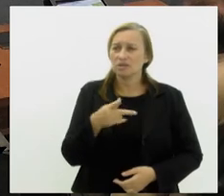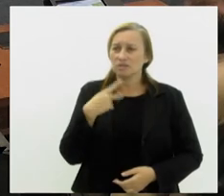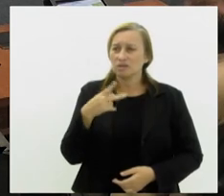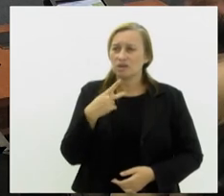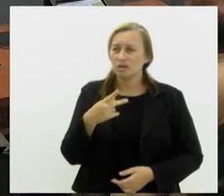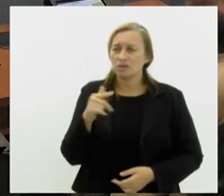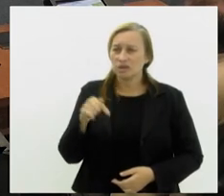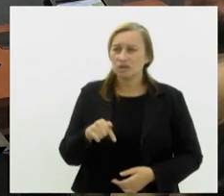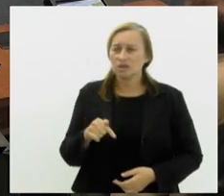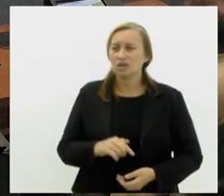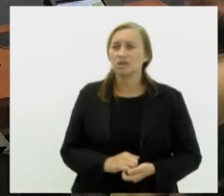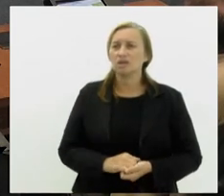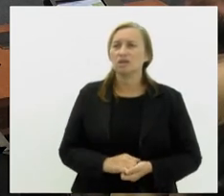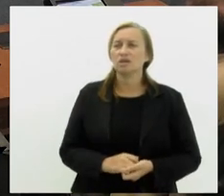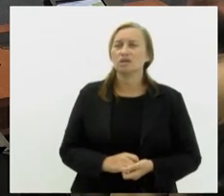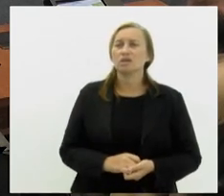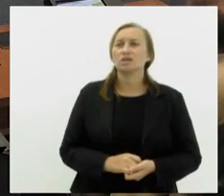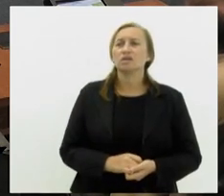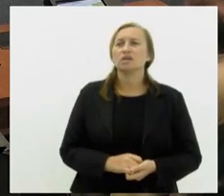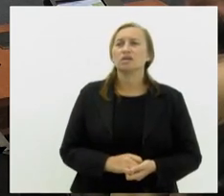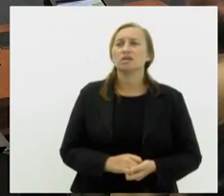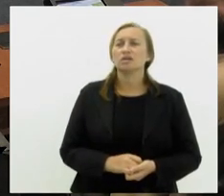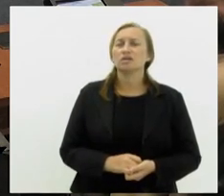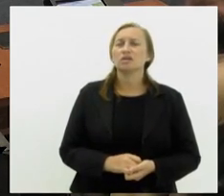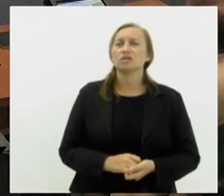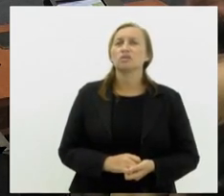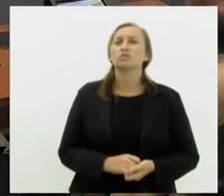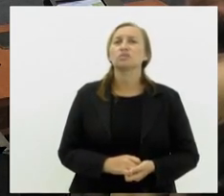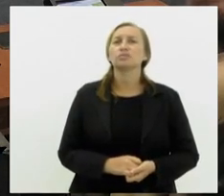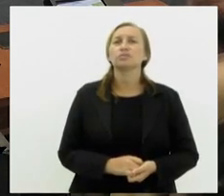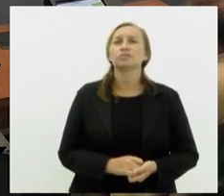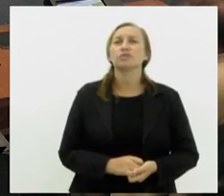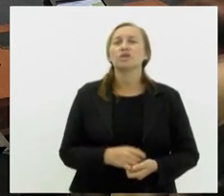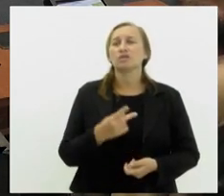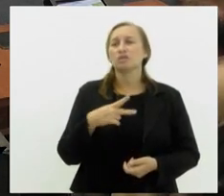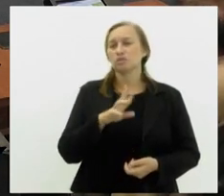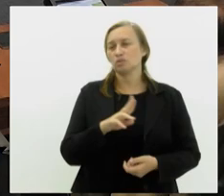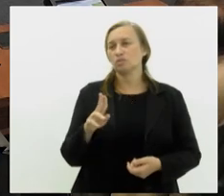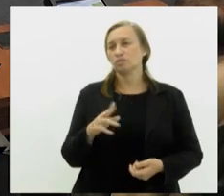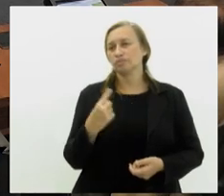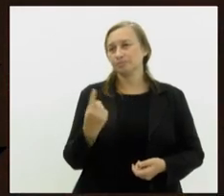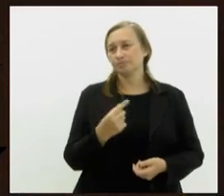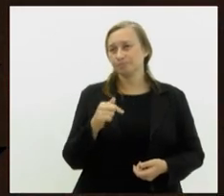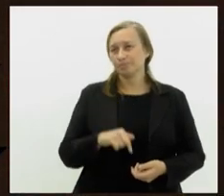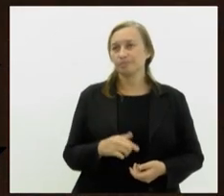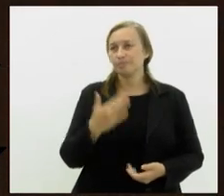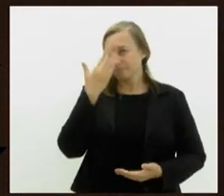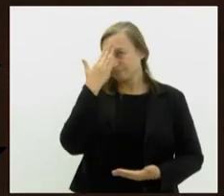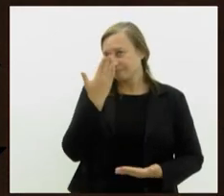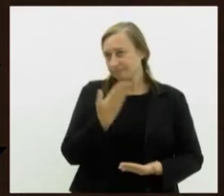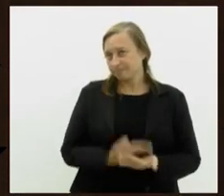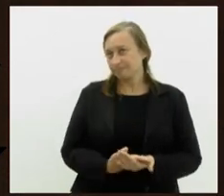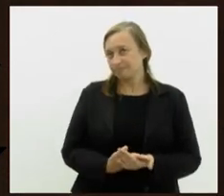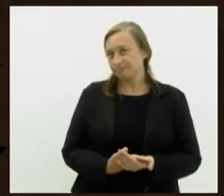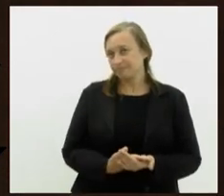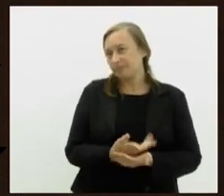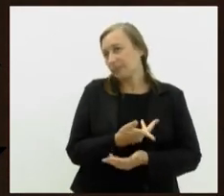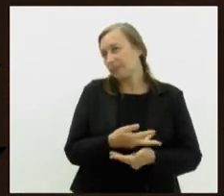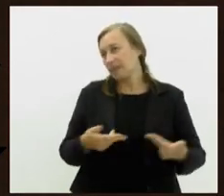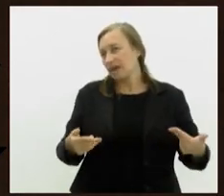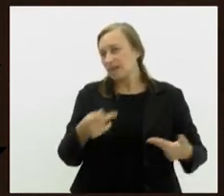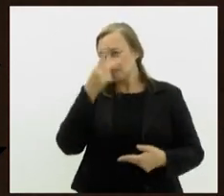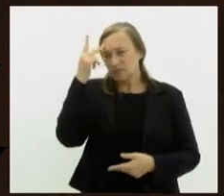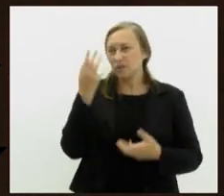sair do microfone, acabou falando nosso nome aqui, eu creio que diversas pessoas